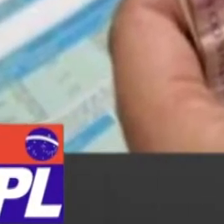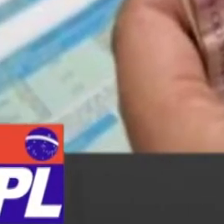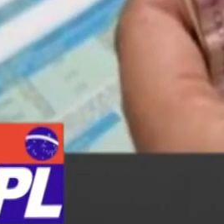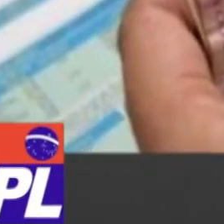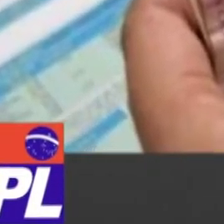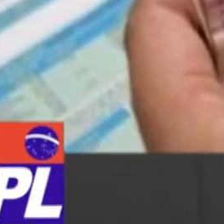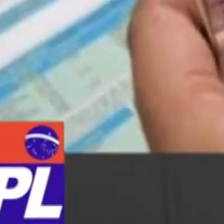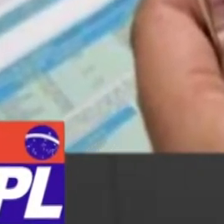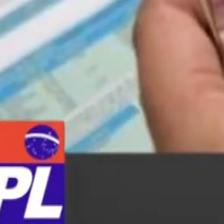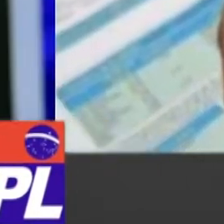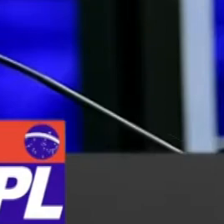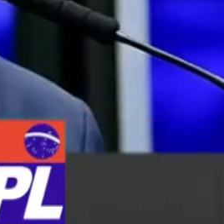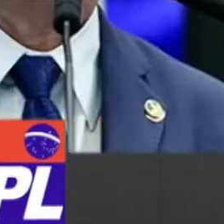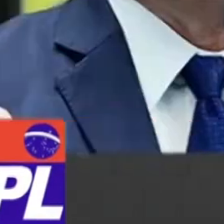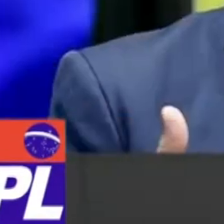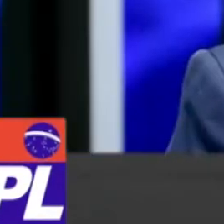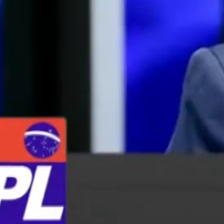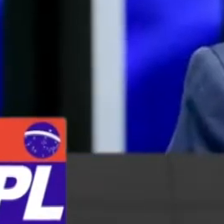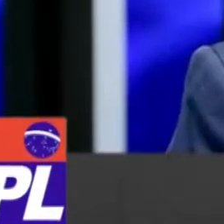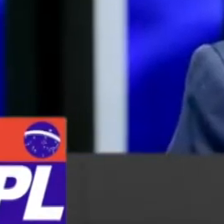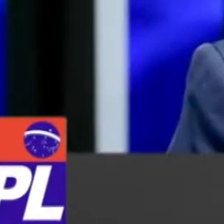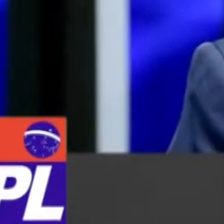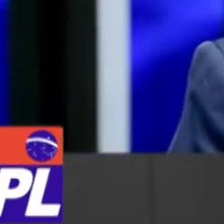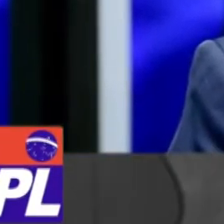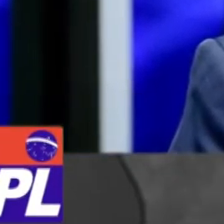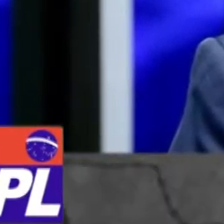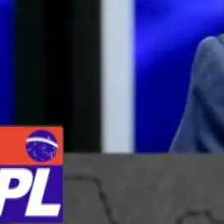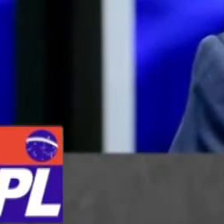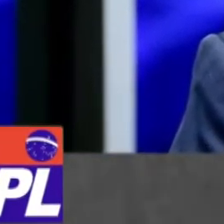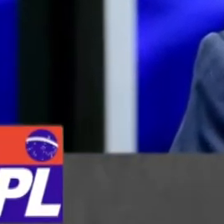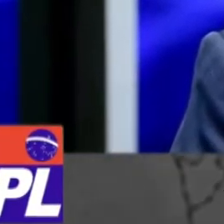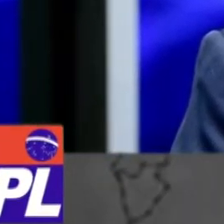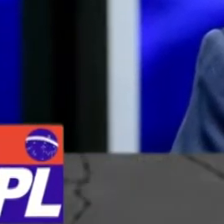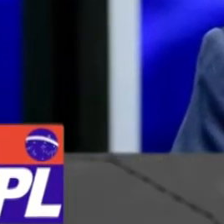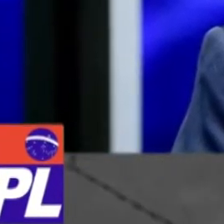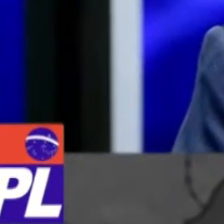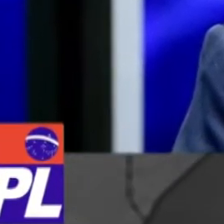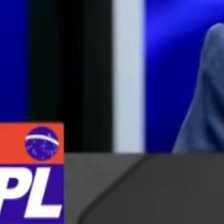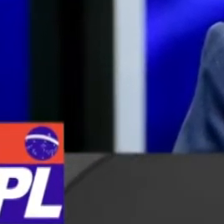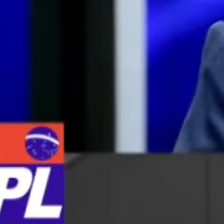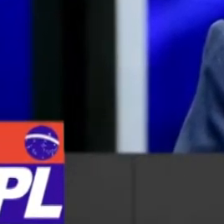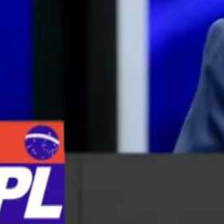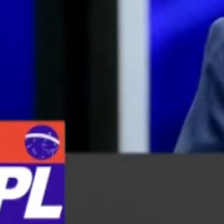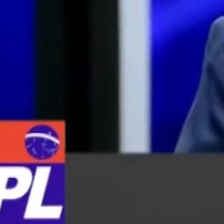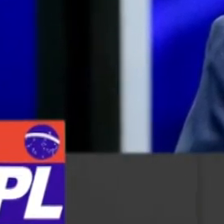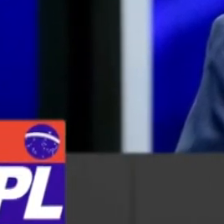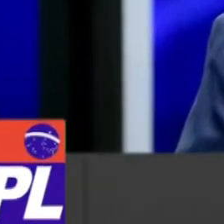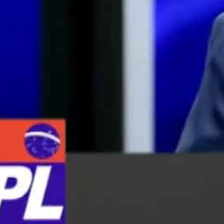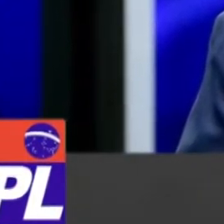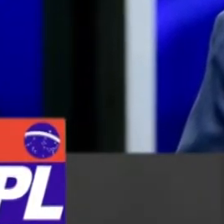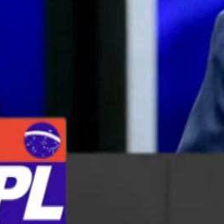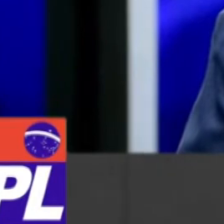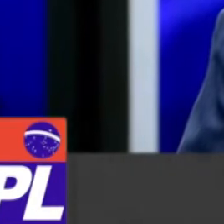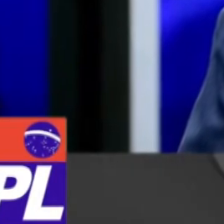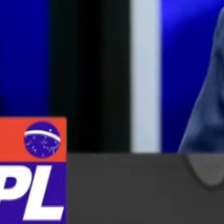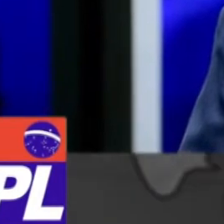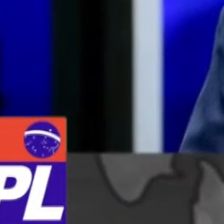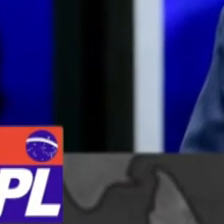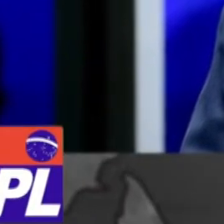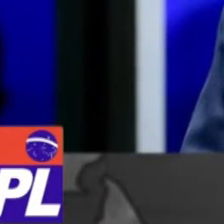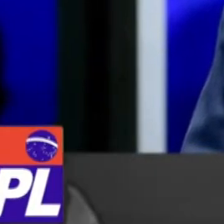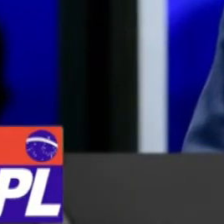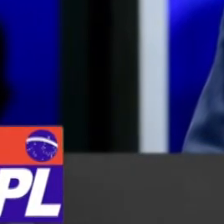previsto pela tarifa social para Zequinha Marinho foram muitas as propostas aprovadas que merecem ser